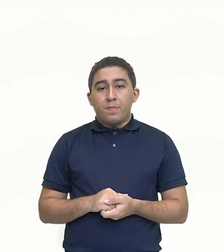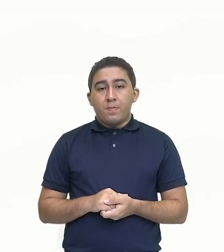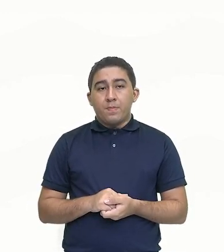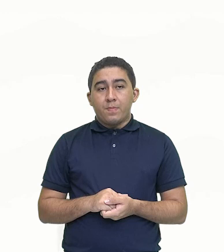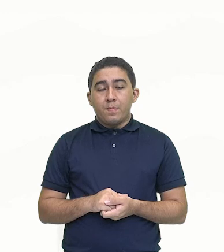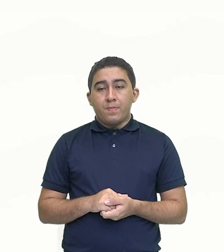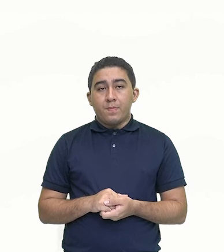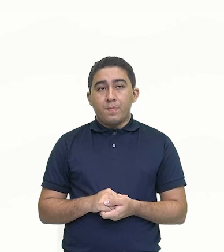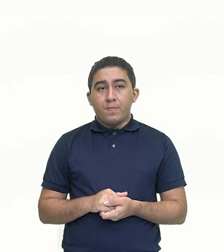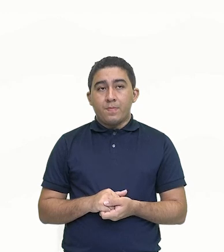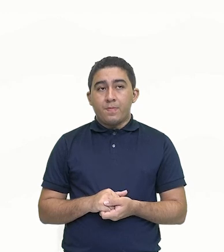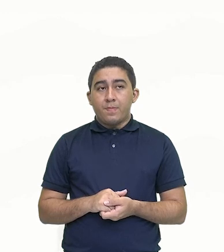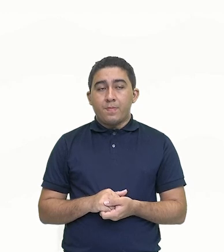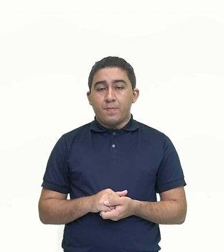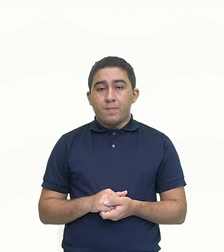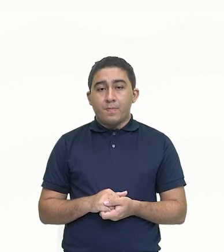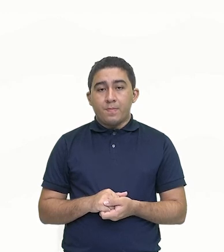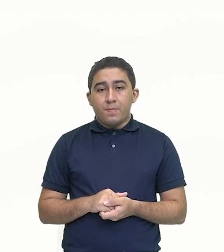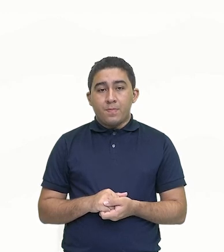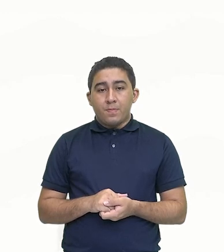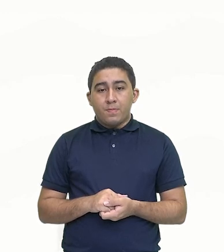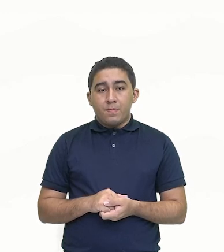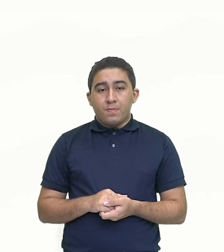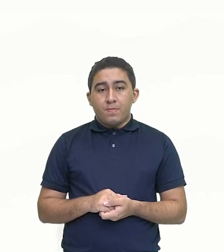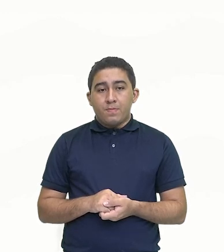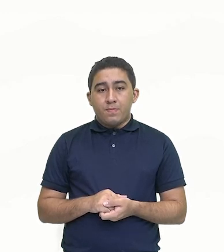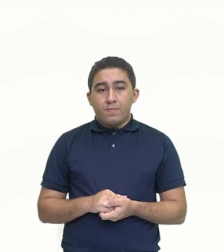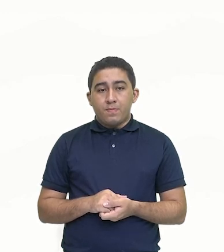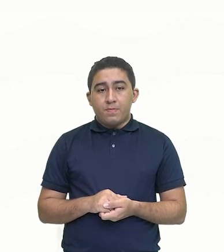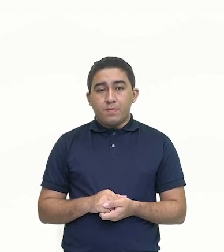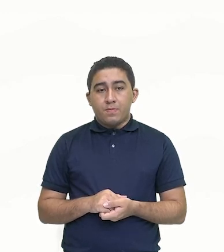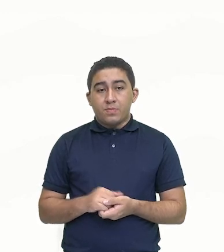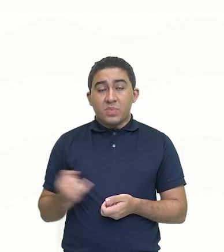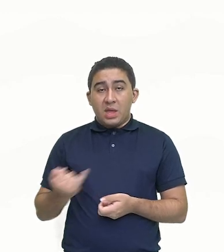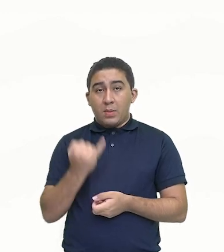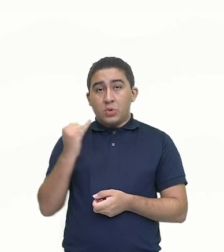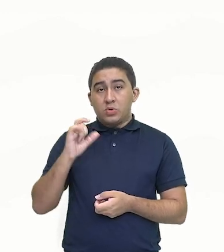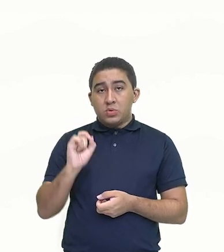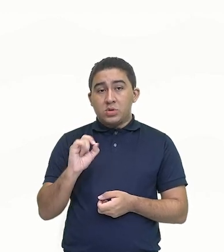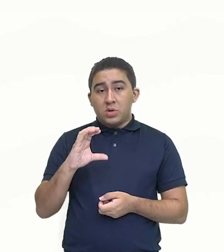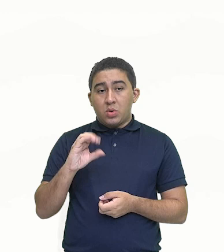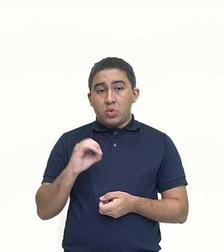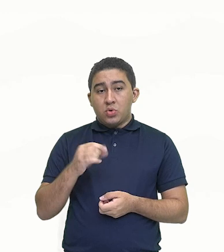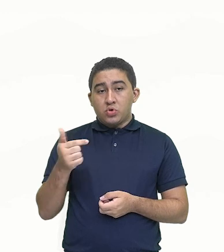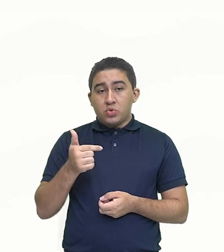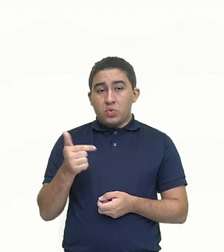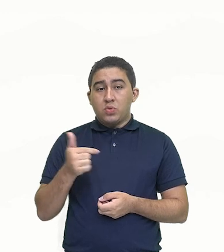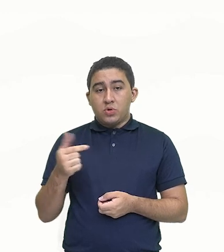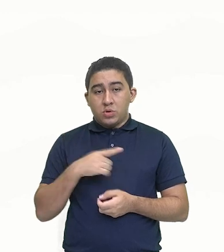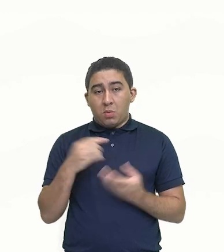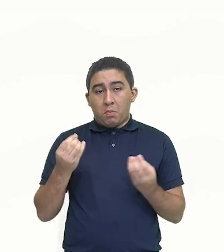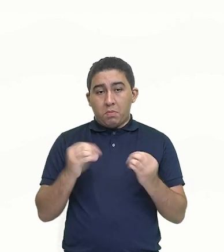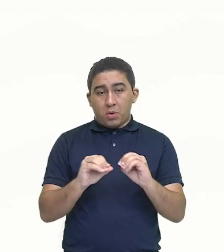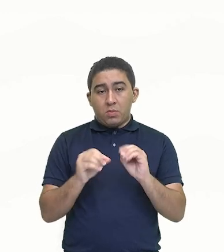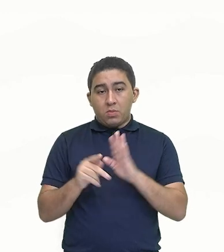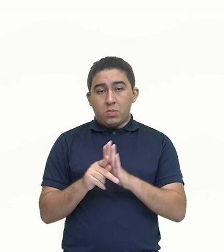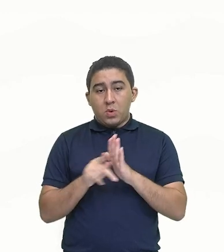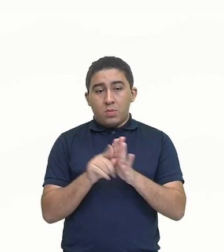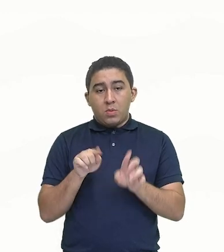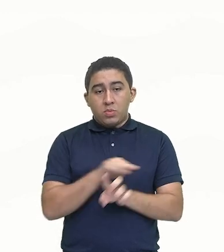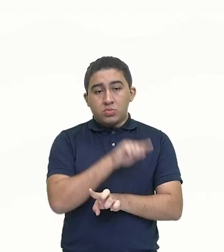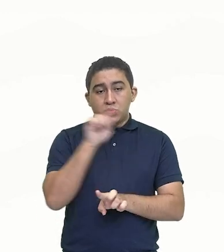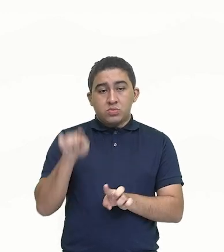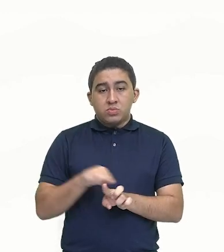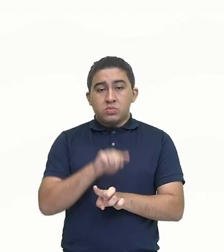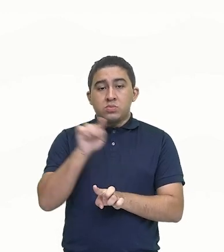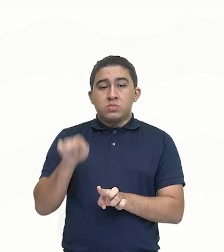outro momento. Mas aqui a importância é essa fixação do dióxido de carbono no processo metabólico